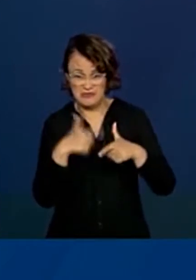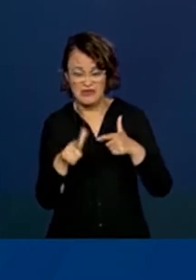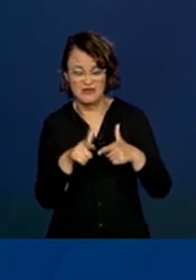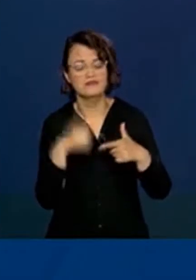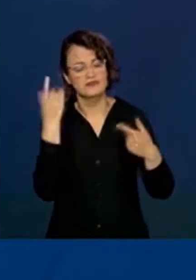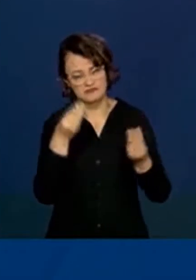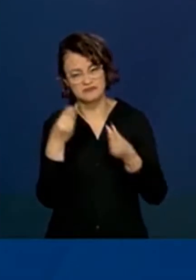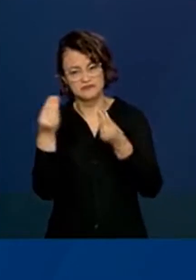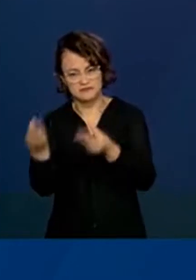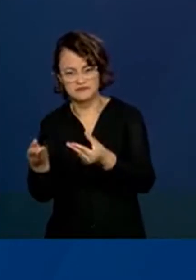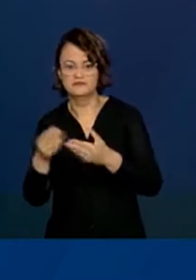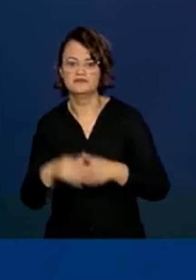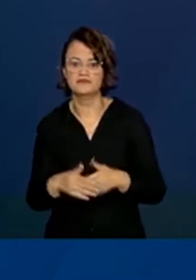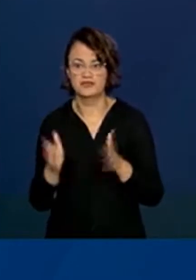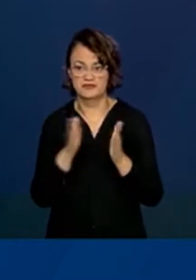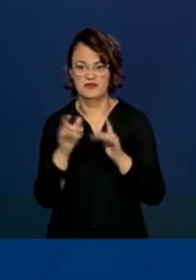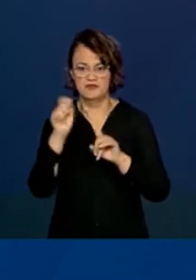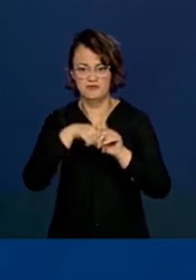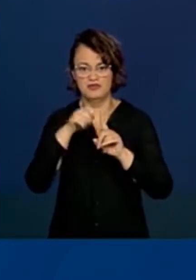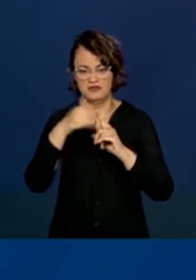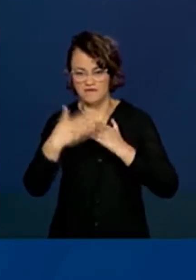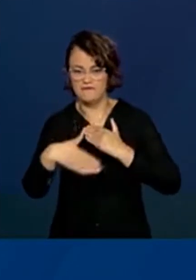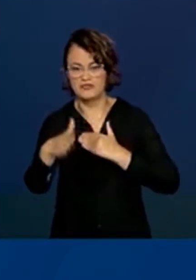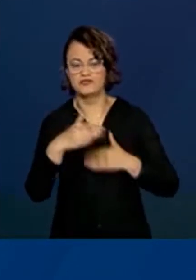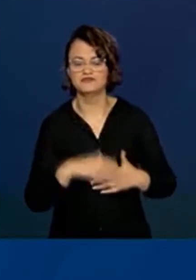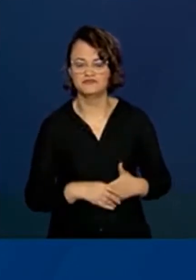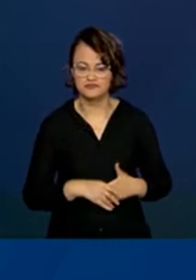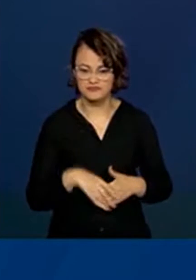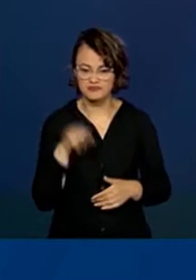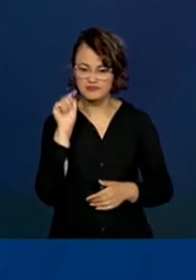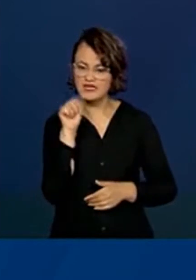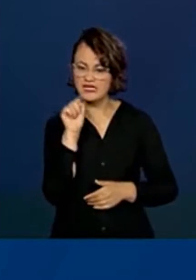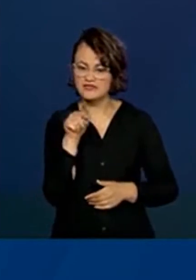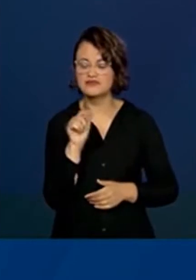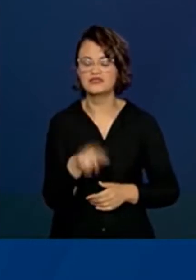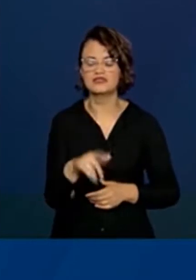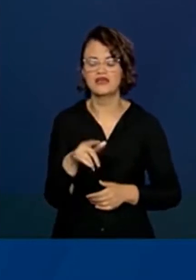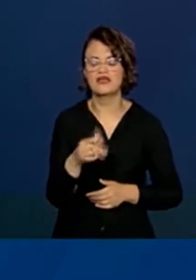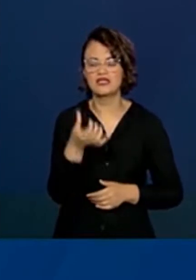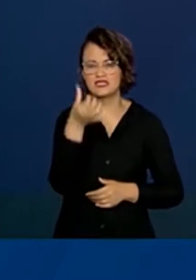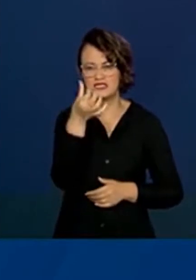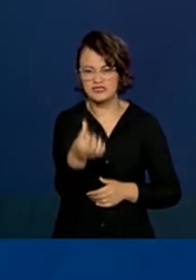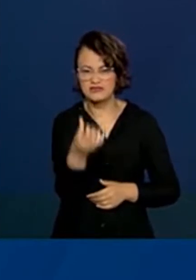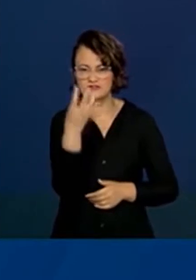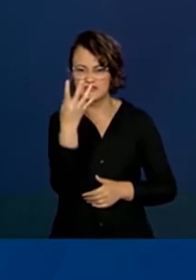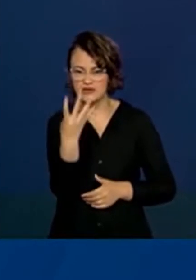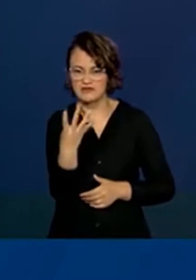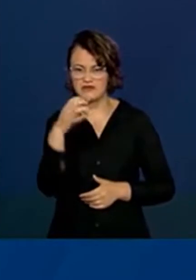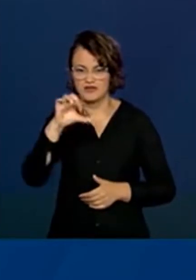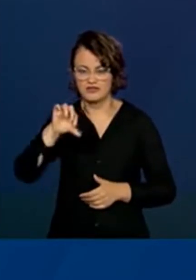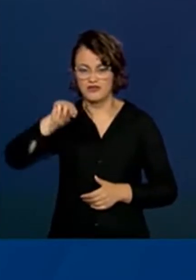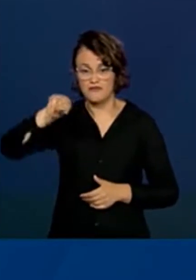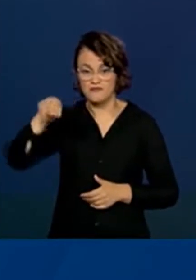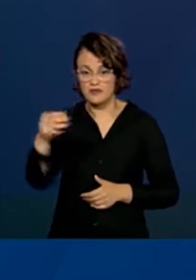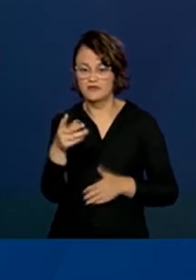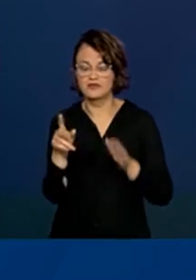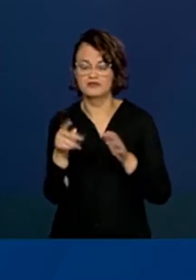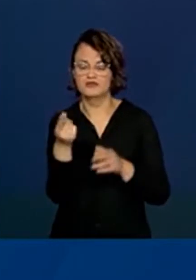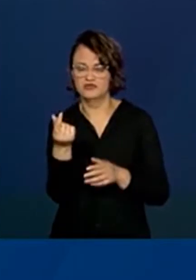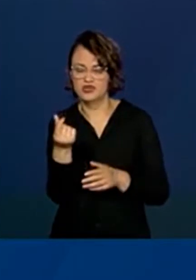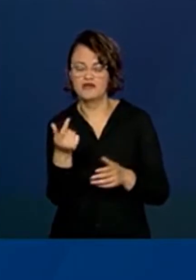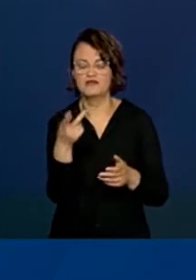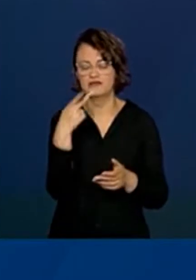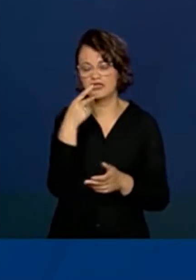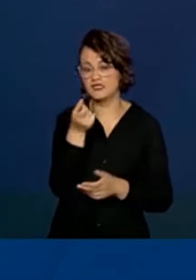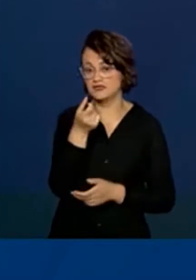dos próximos meses. Temos, então, esse aporte de mais de 649 milhões para a saúde mental. Isso